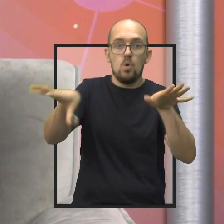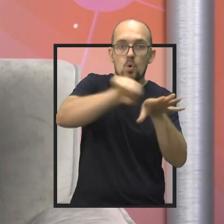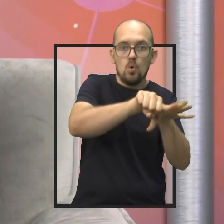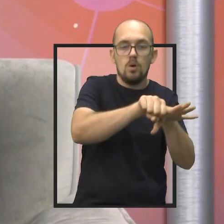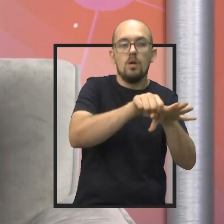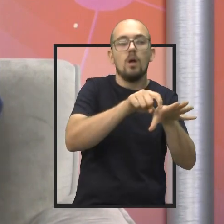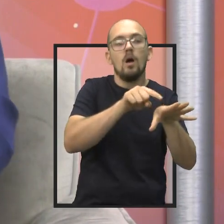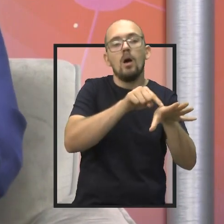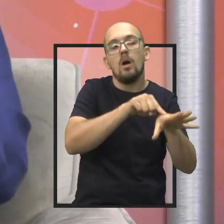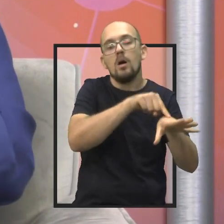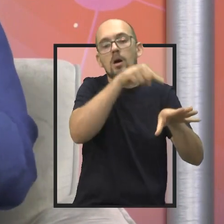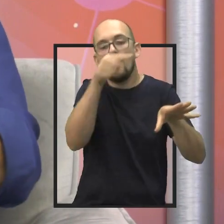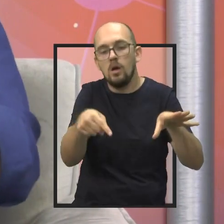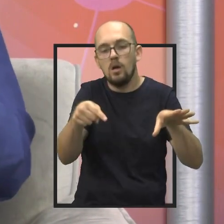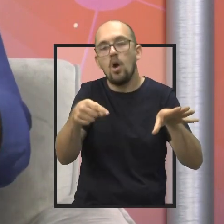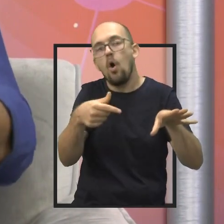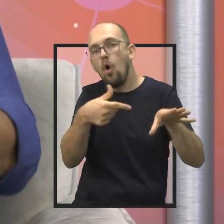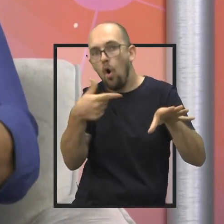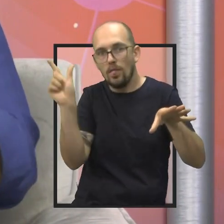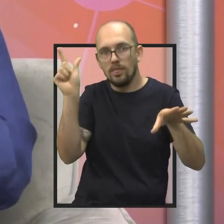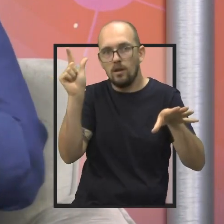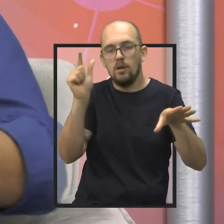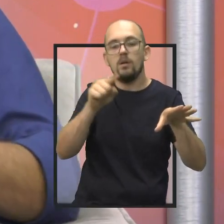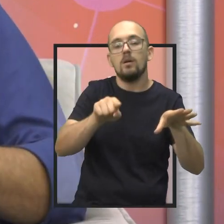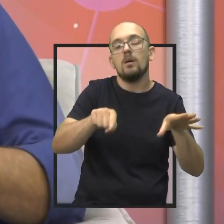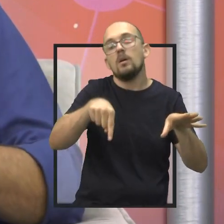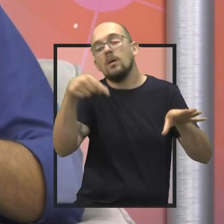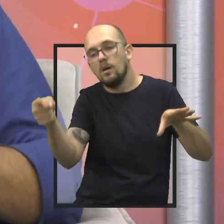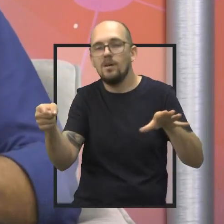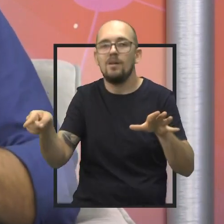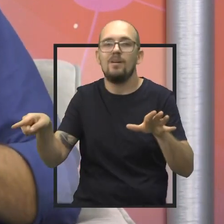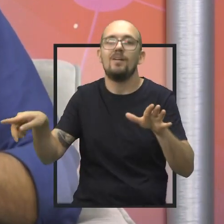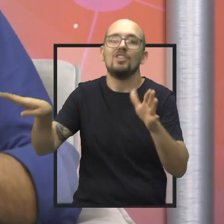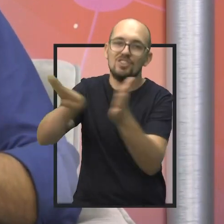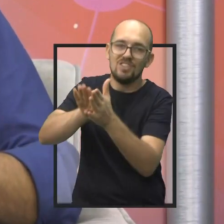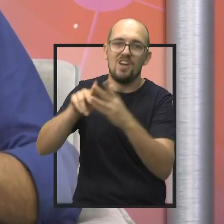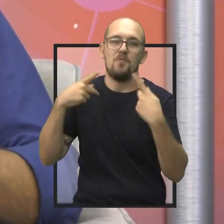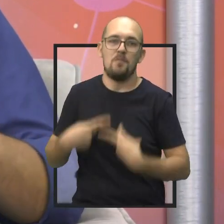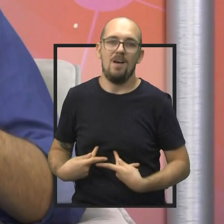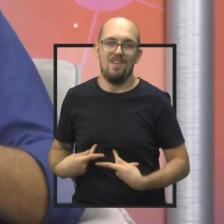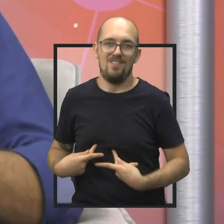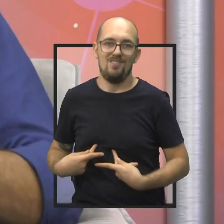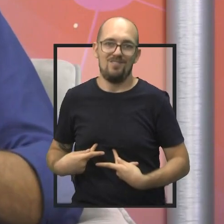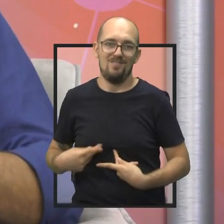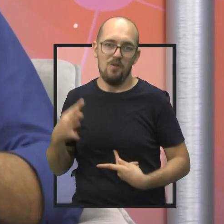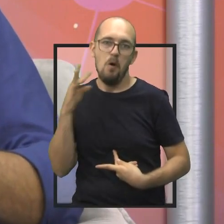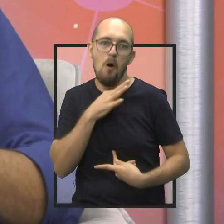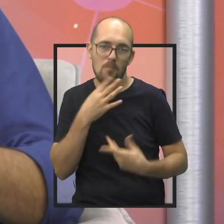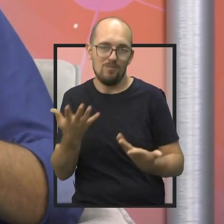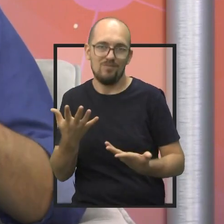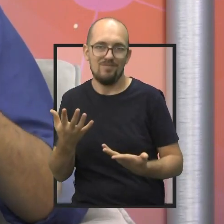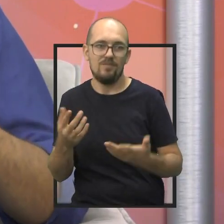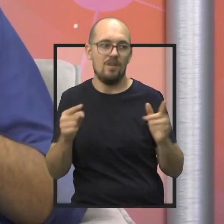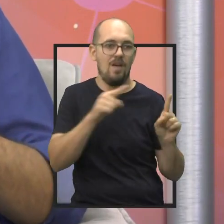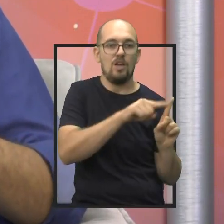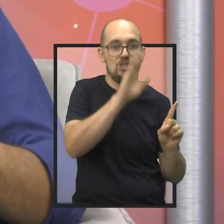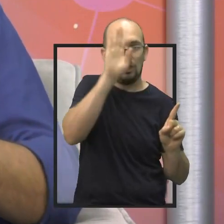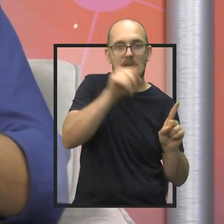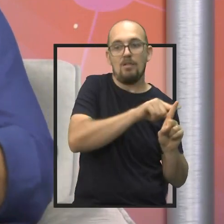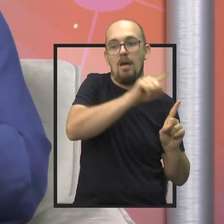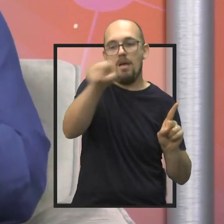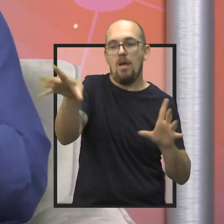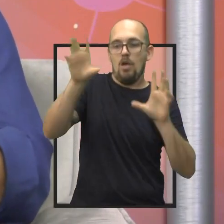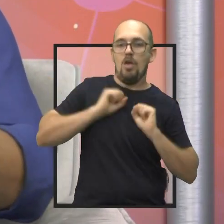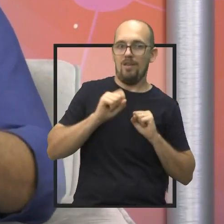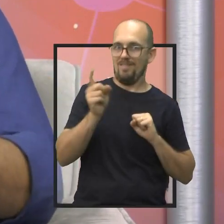para chegar até o ser humano, né, por motivos óbvios, né? Então, no caso da SARS, de 2002, O hospedeiro